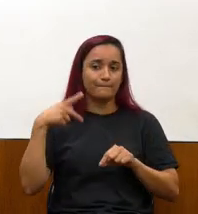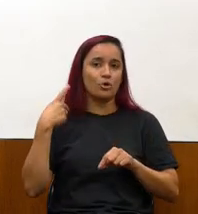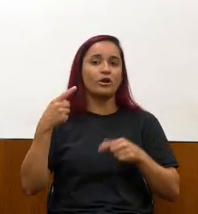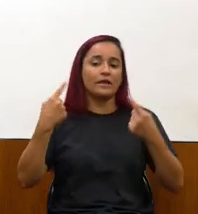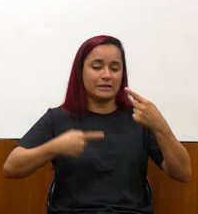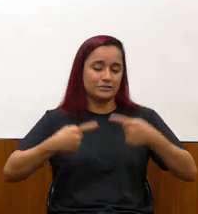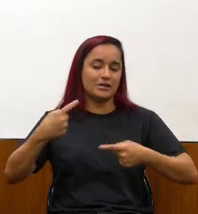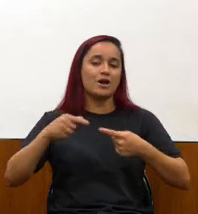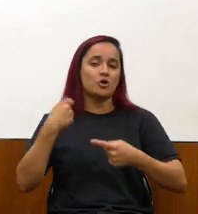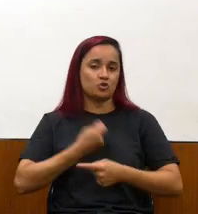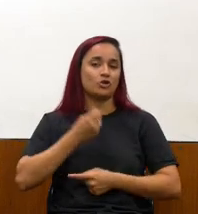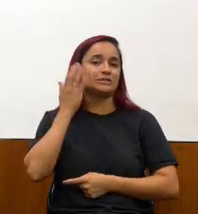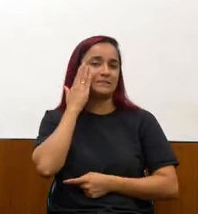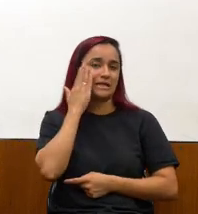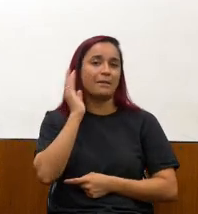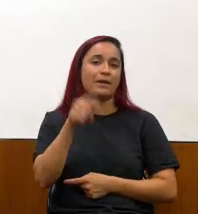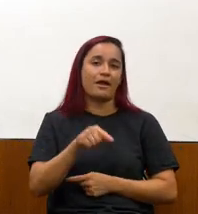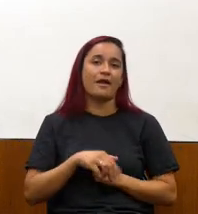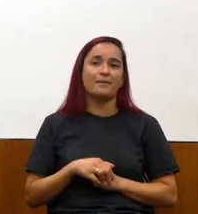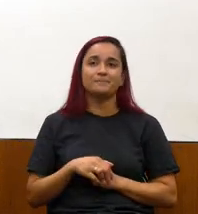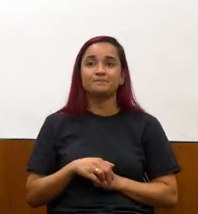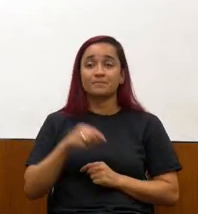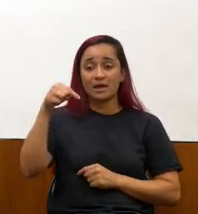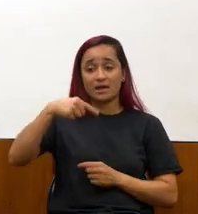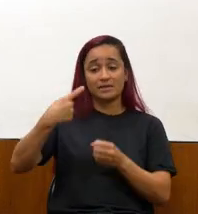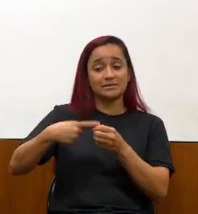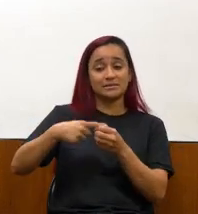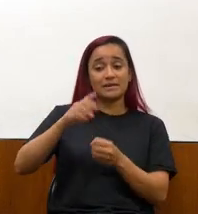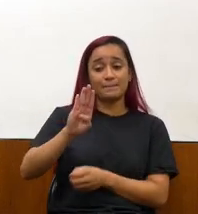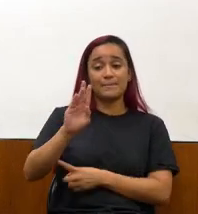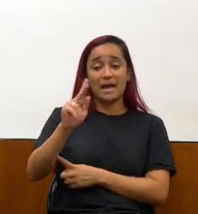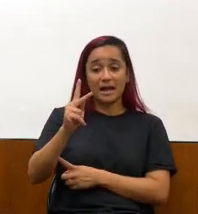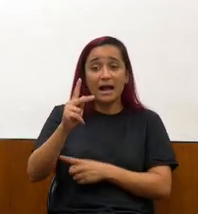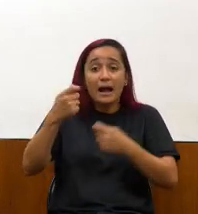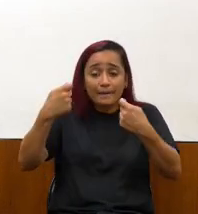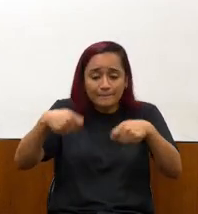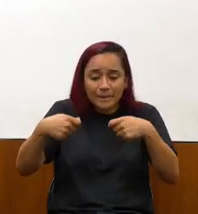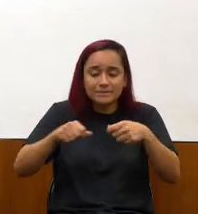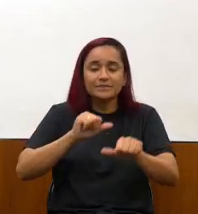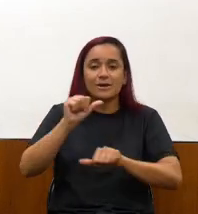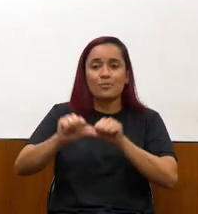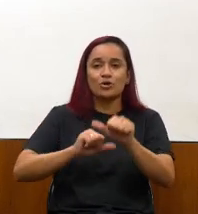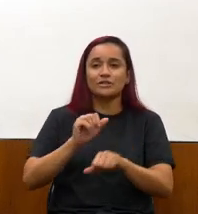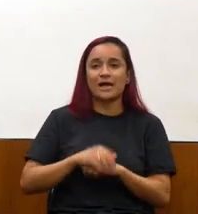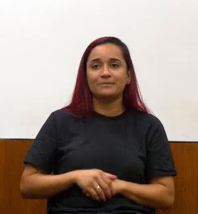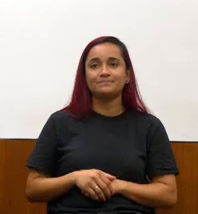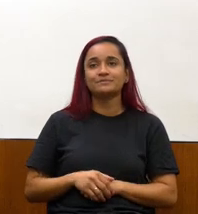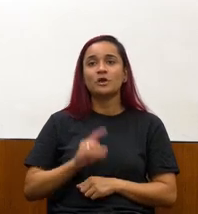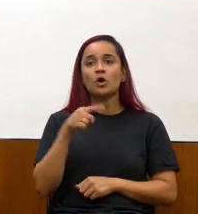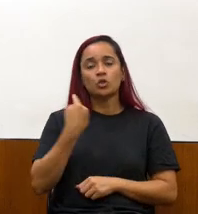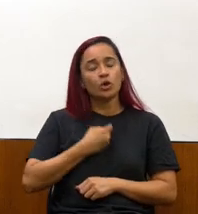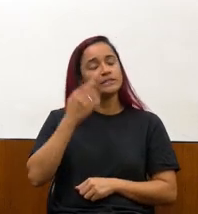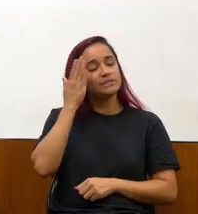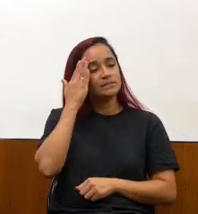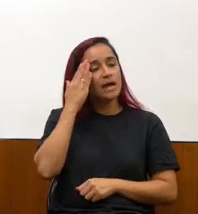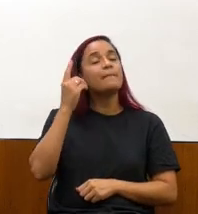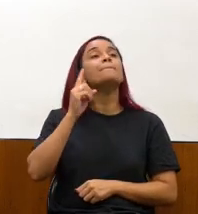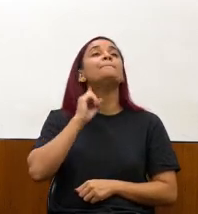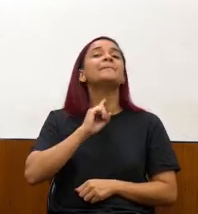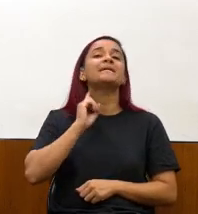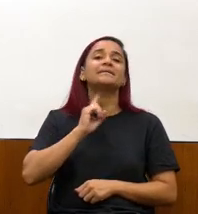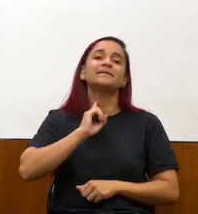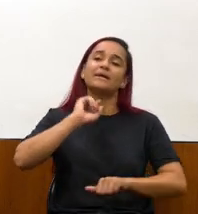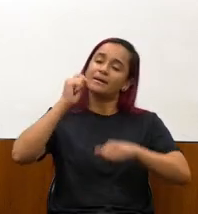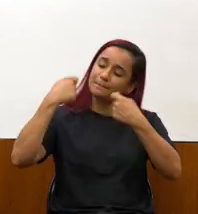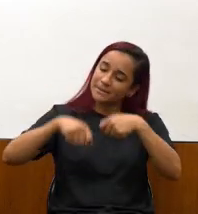que a gente entende que a cidade de Belo Horizonte, ela necessariamente precisa mudar. que Minas Gerais ela precisa mudar. Que as cidades